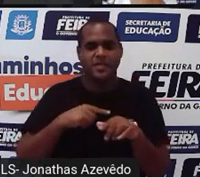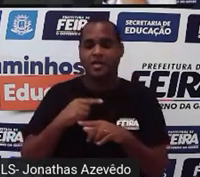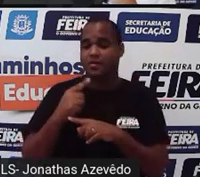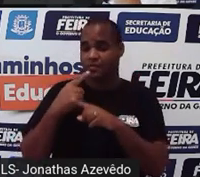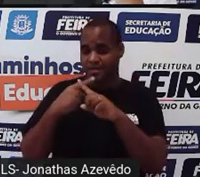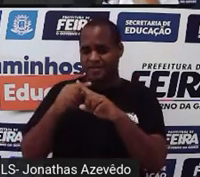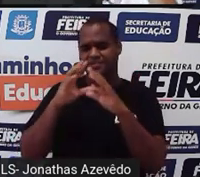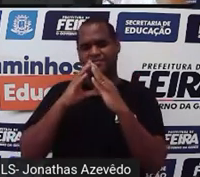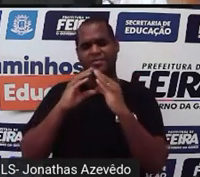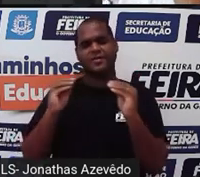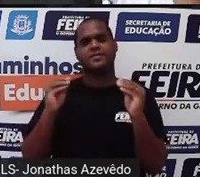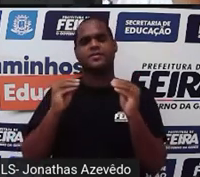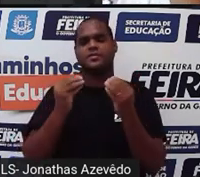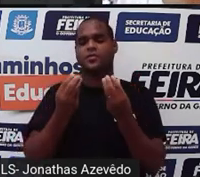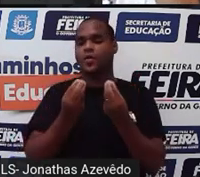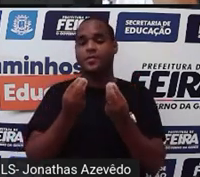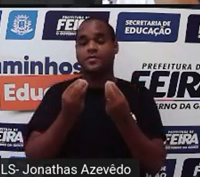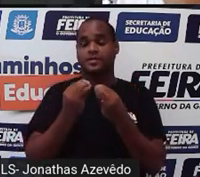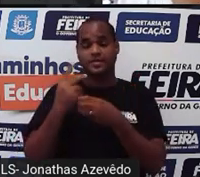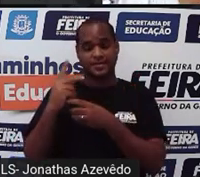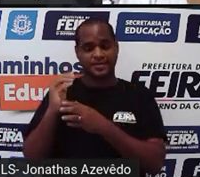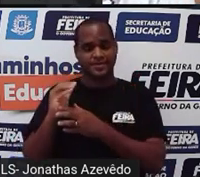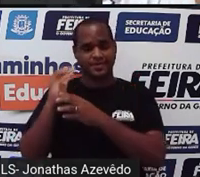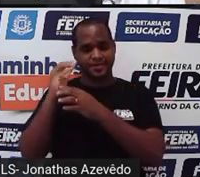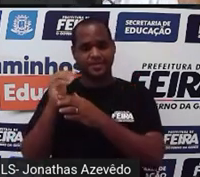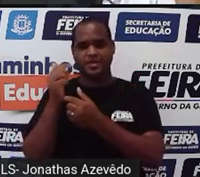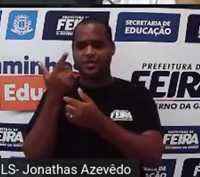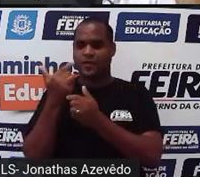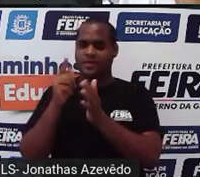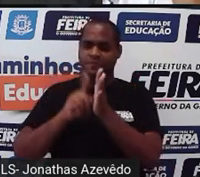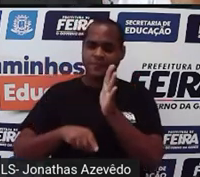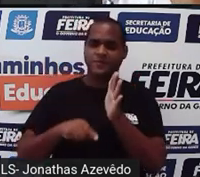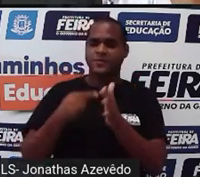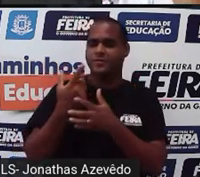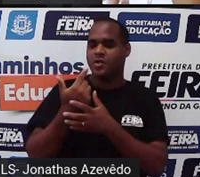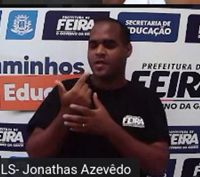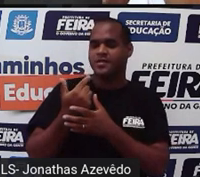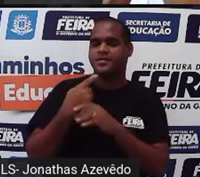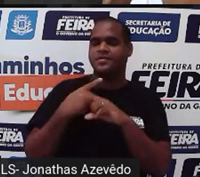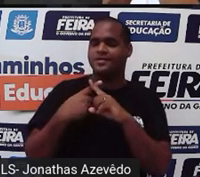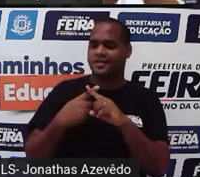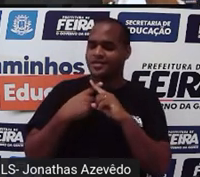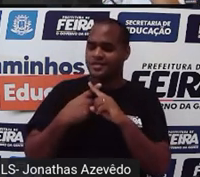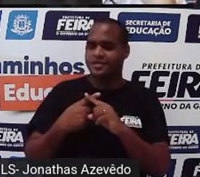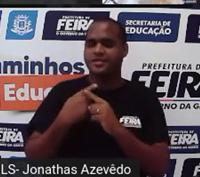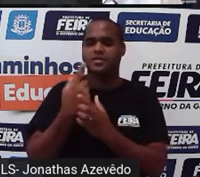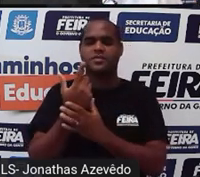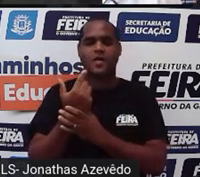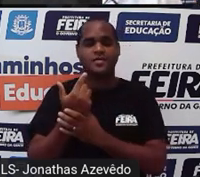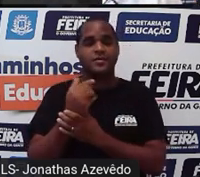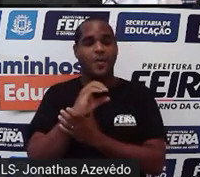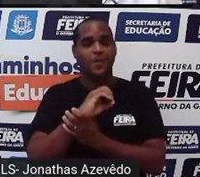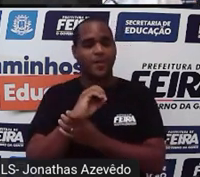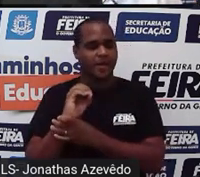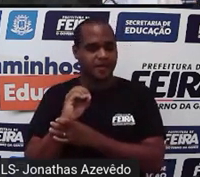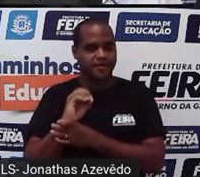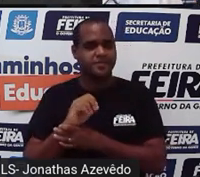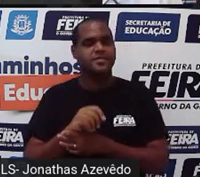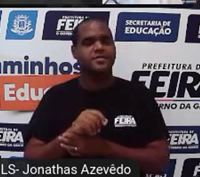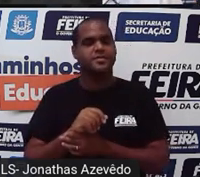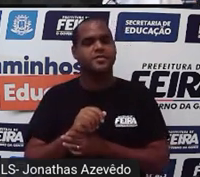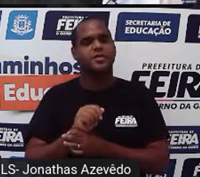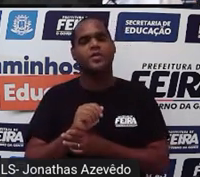desaparecer quando eu somar se em cima for menos 12 XP 12x com menos 12 x era e